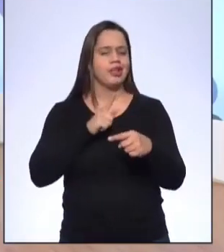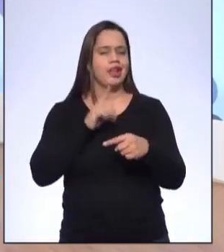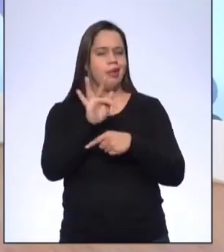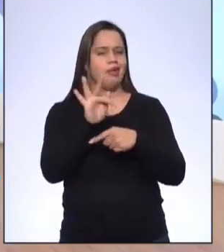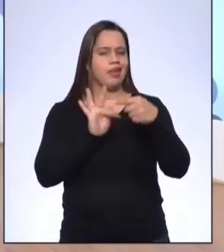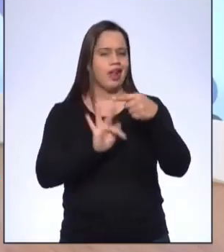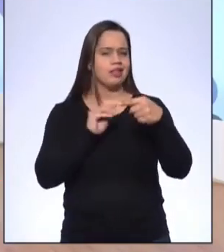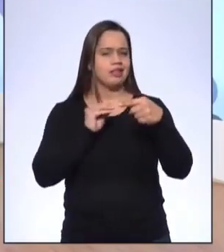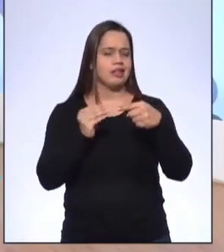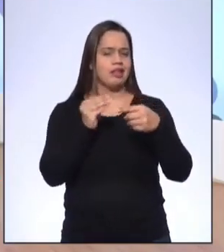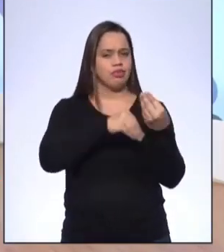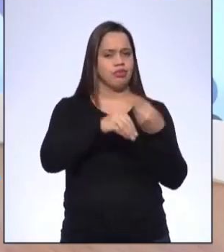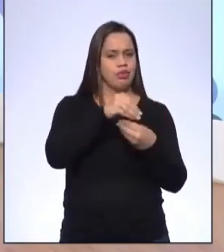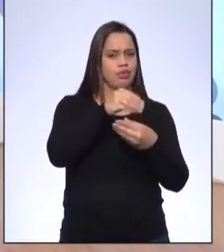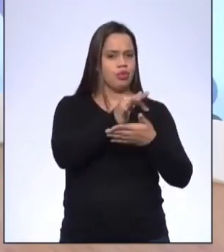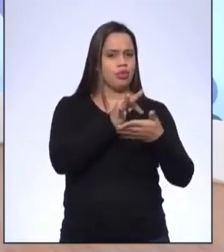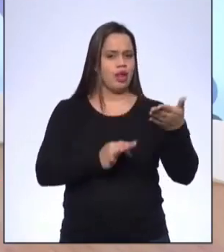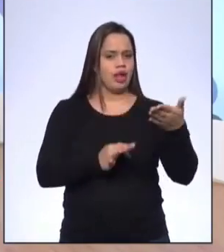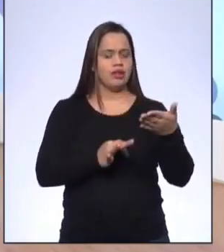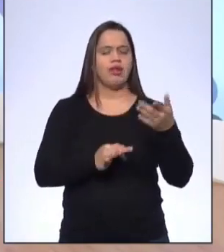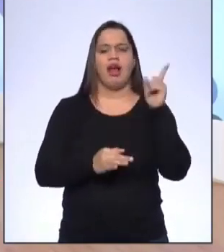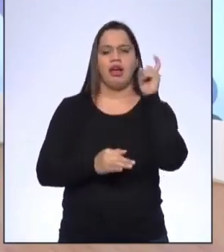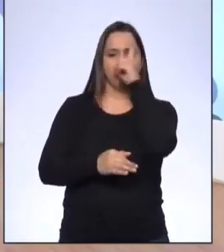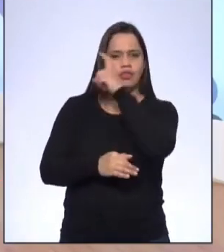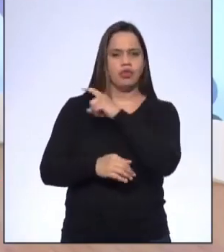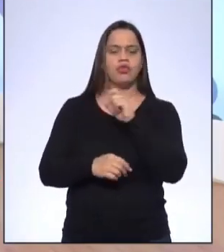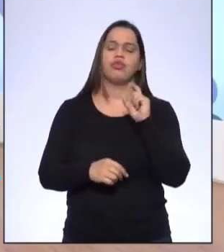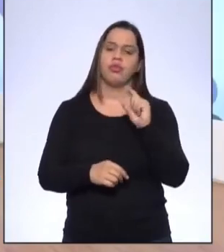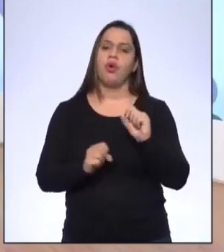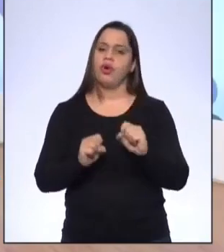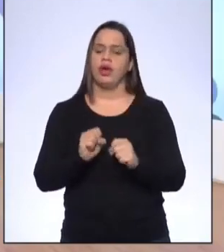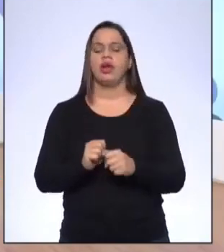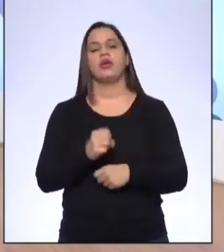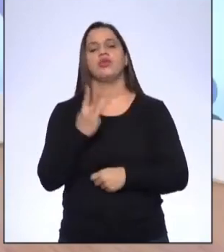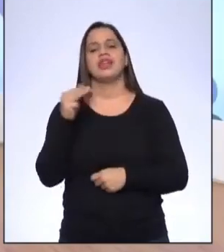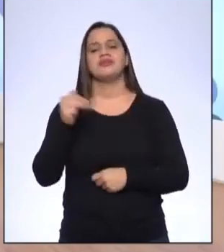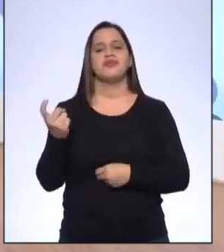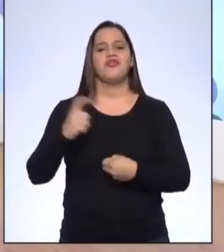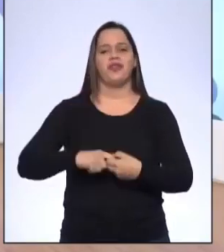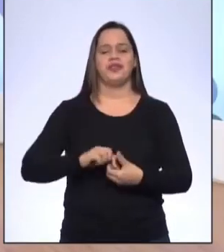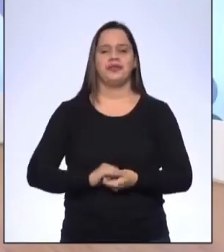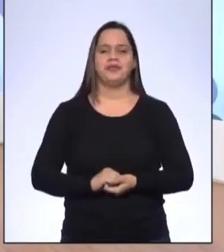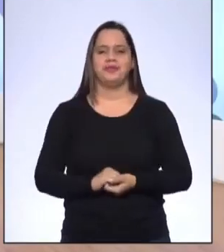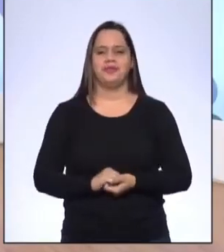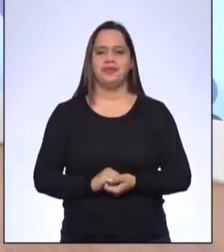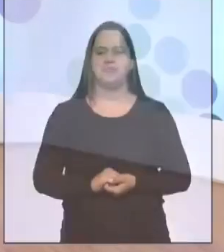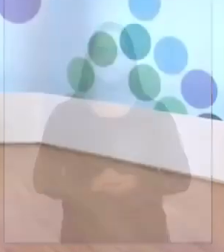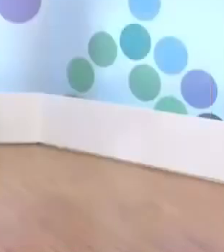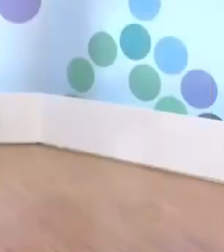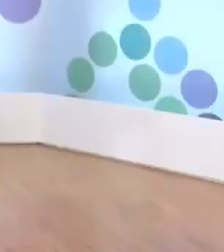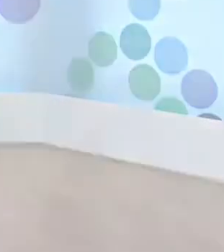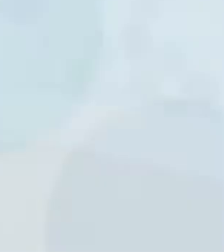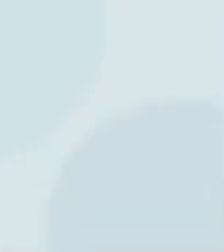meio, né? É. A Olá? gente resolveu dificultar um pouco? Um pouquinho. Então vamos lá, 3 gente. minutinhos para vocês, gente. Participem.